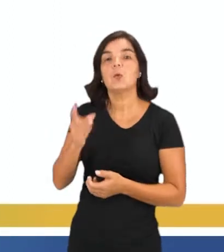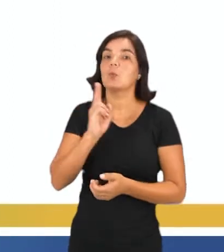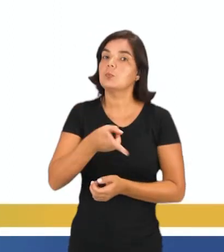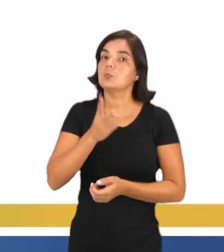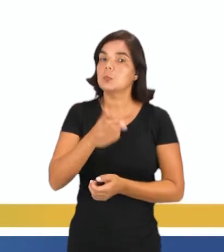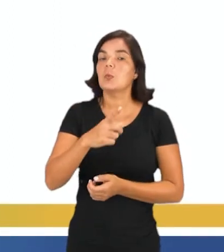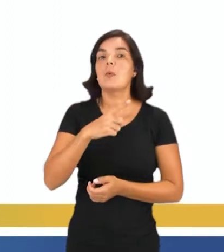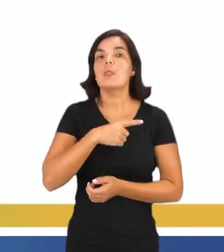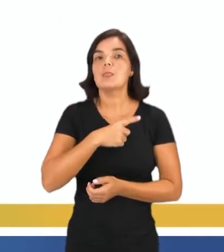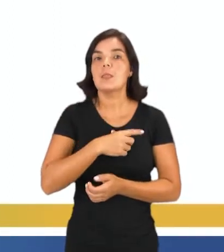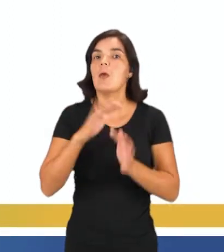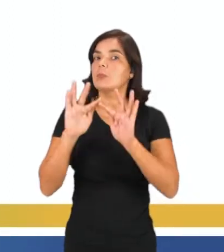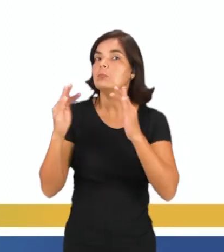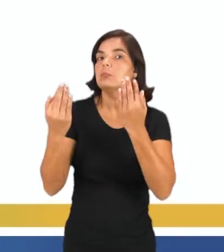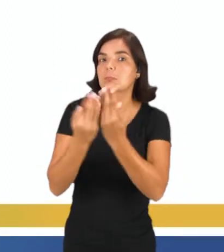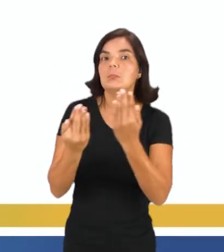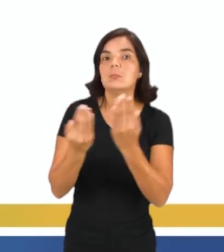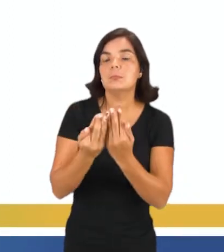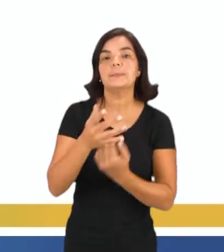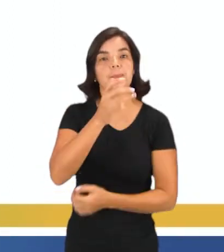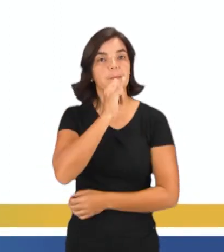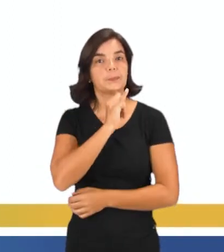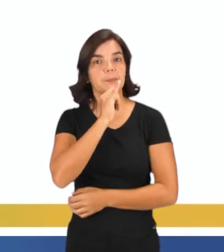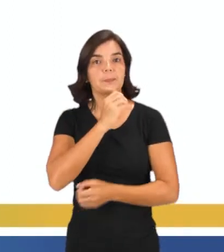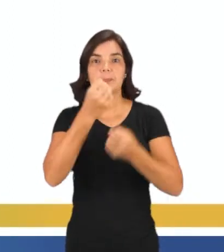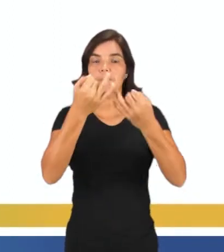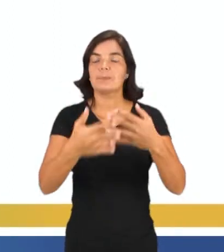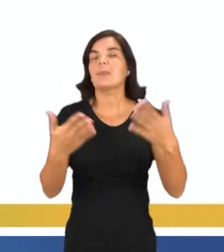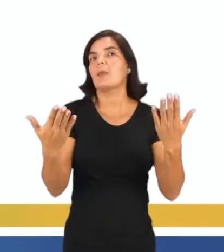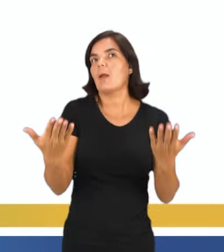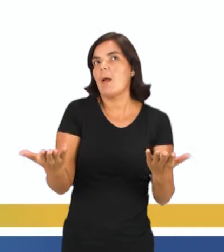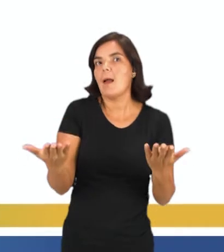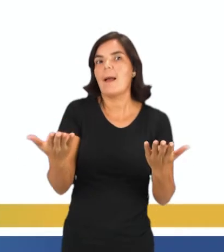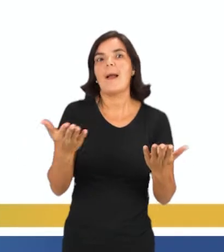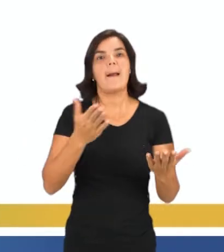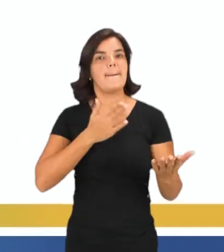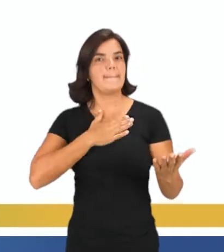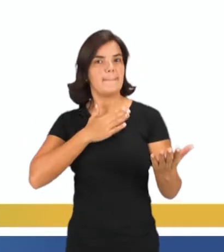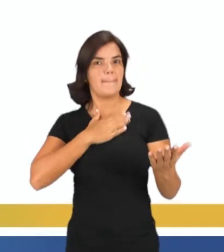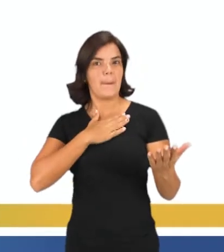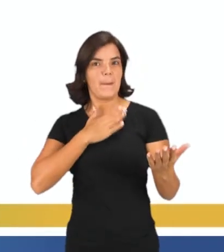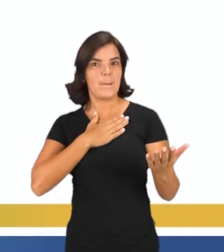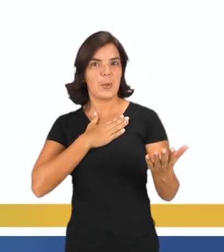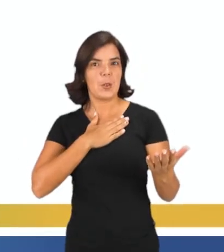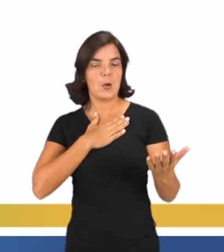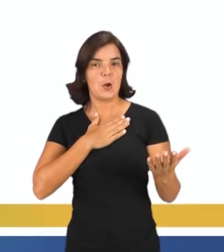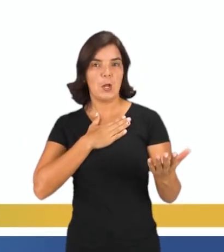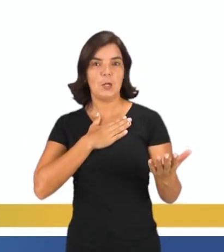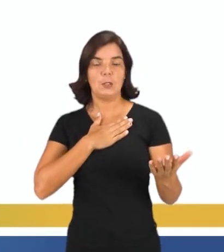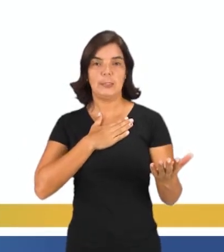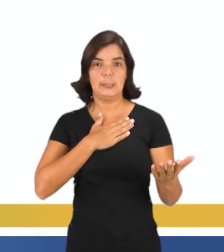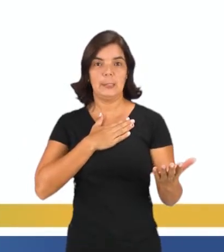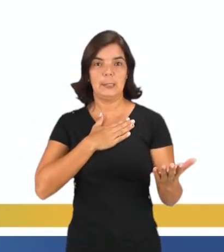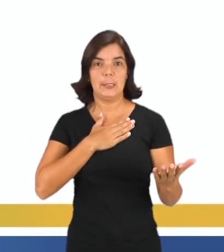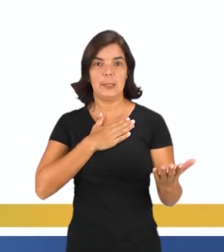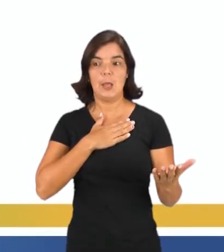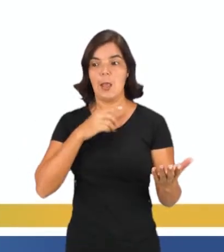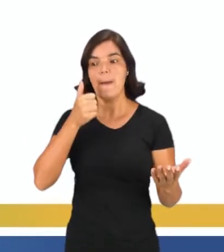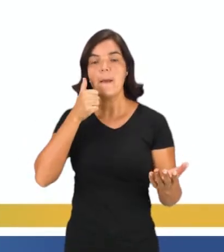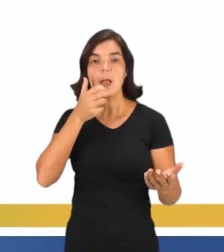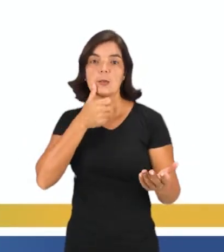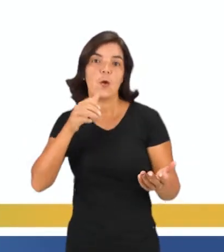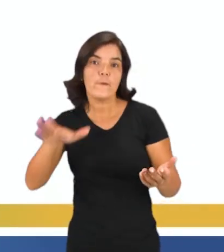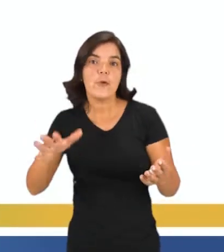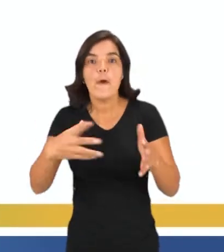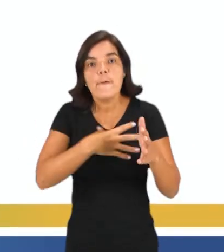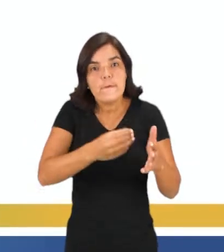mesmo por ter um parentesco. Por exemplo, eu poderia dizer: esse niño es el hijo mío, ou seja, esse menino é o